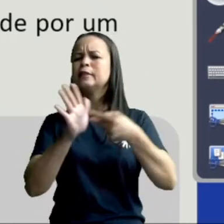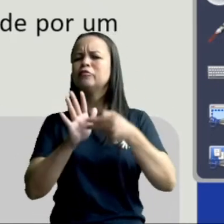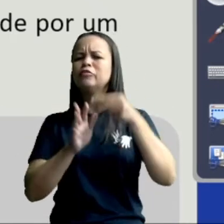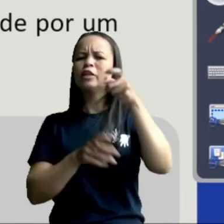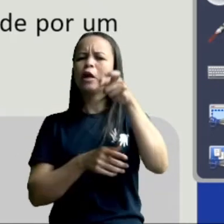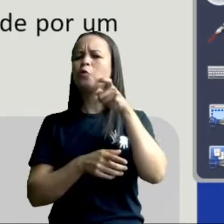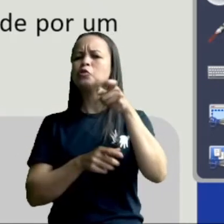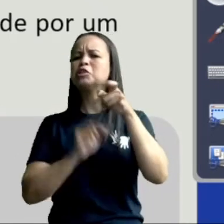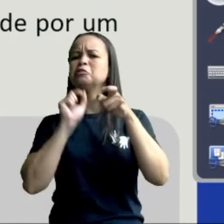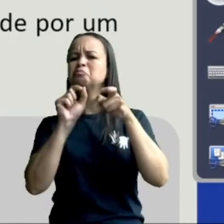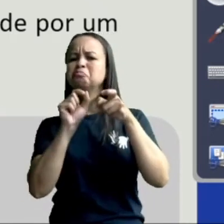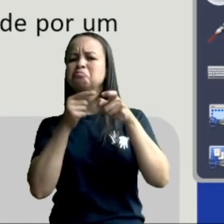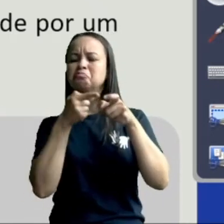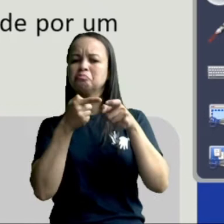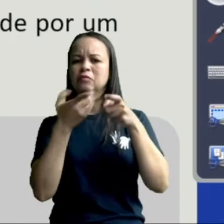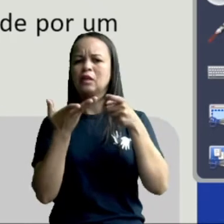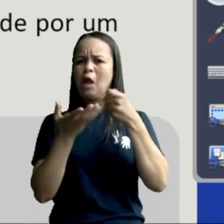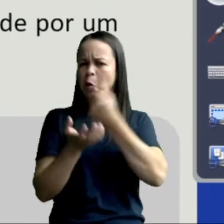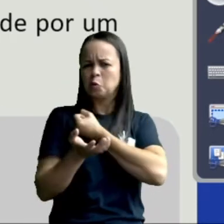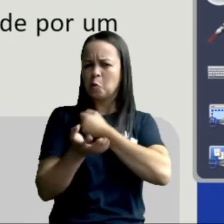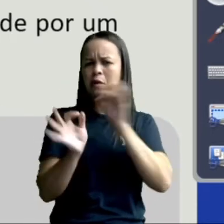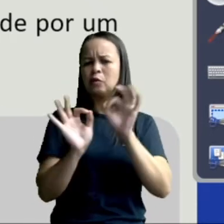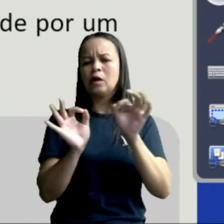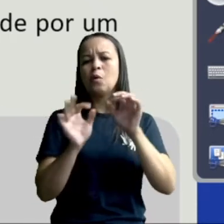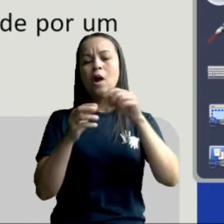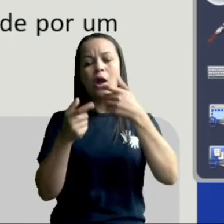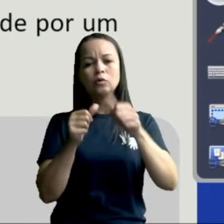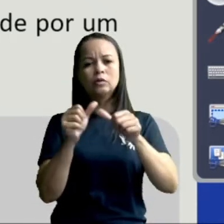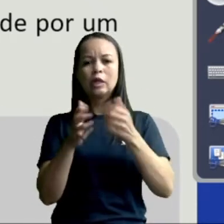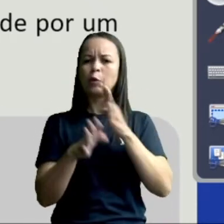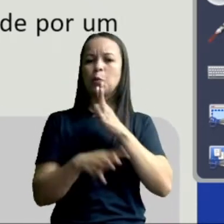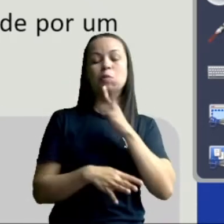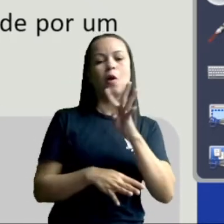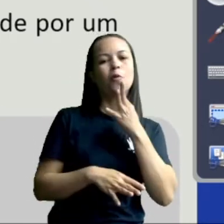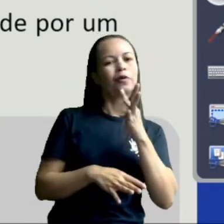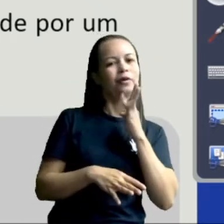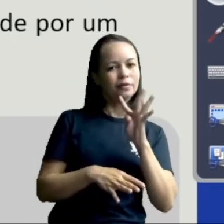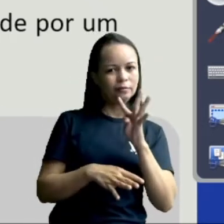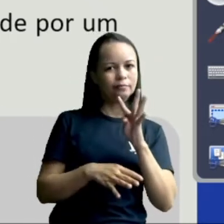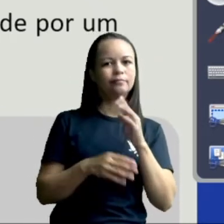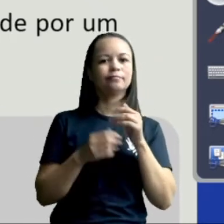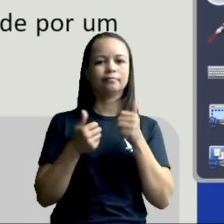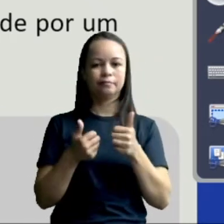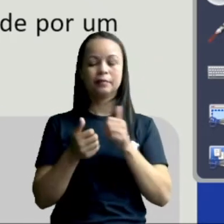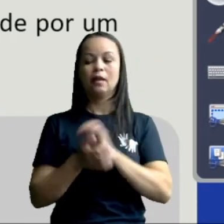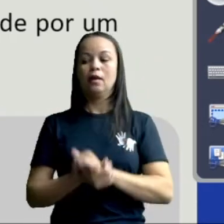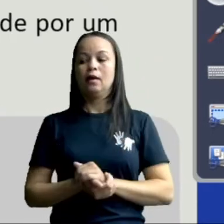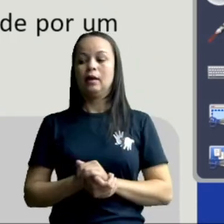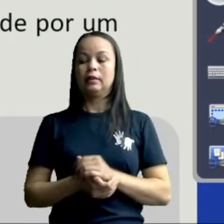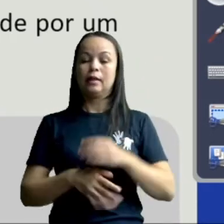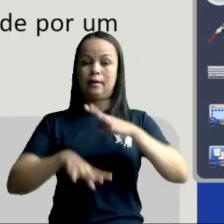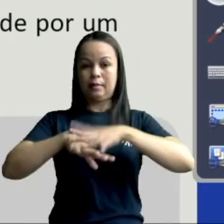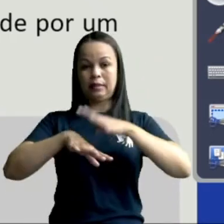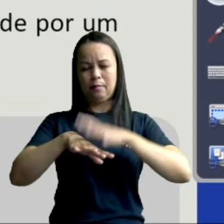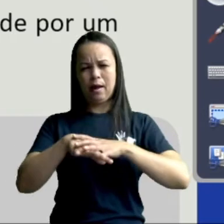x aqui? Isso não é um número. É um número que até então é desconhecido, tá? Na matemática, sempre que vocês